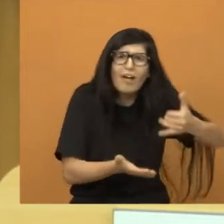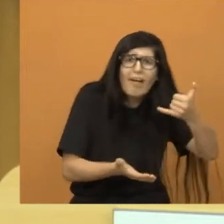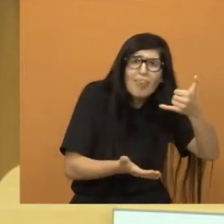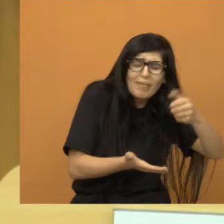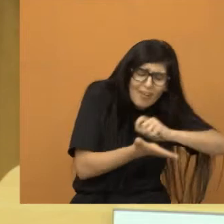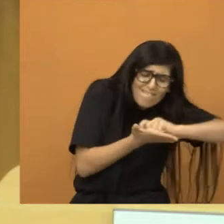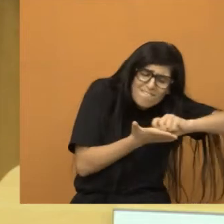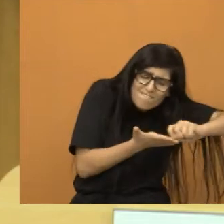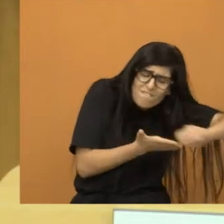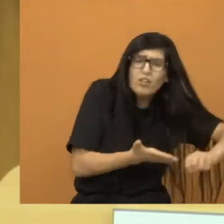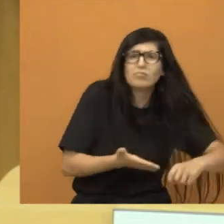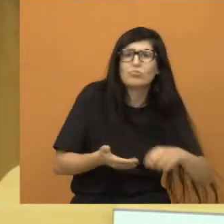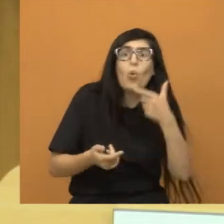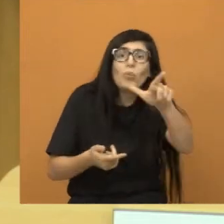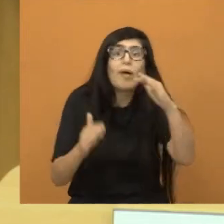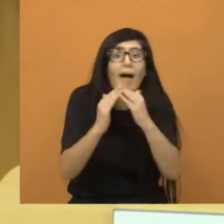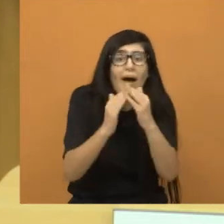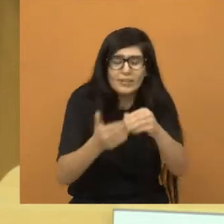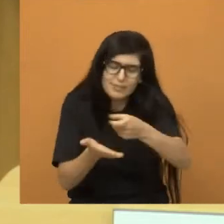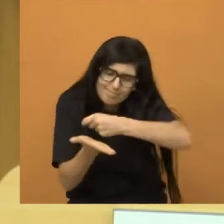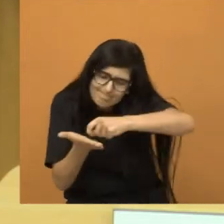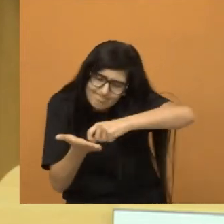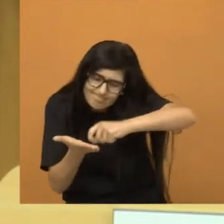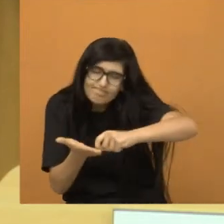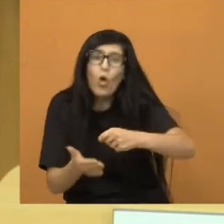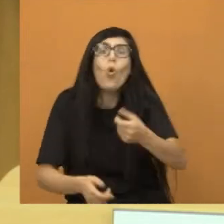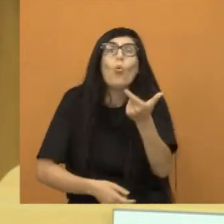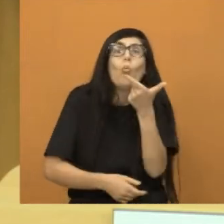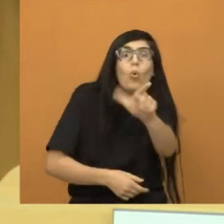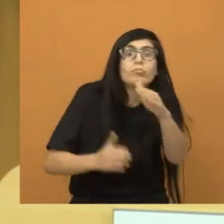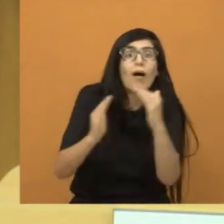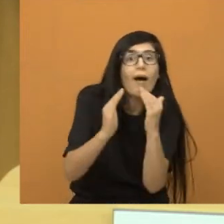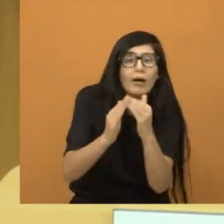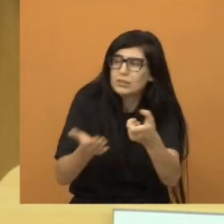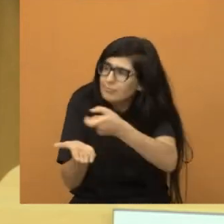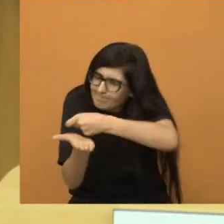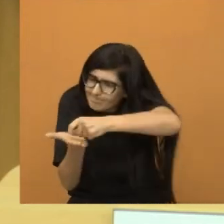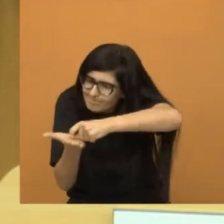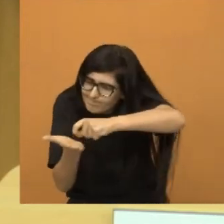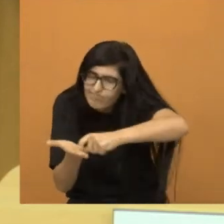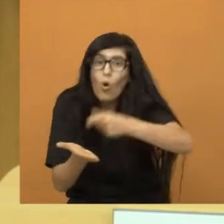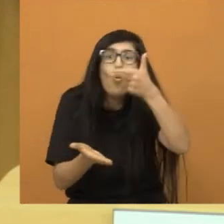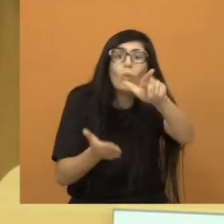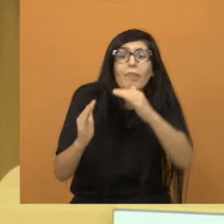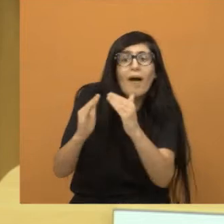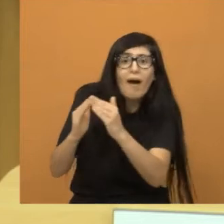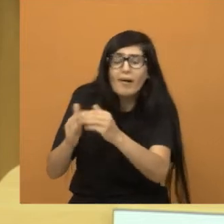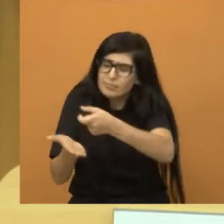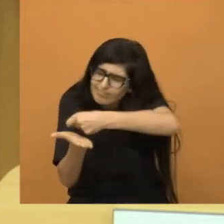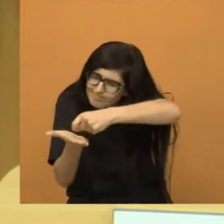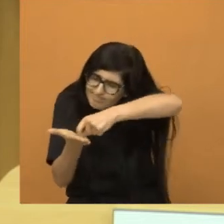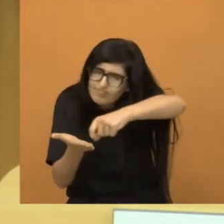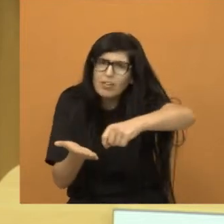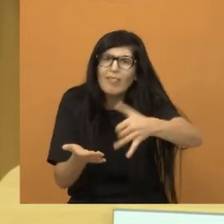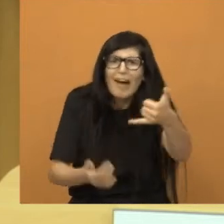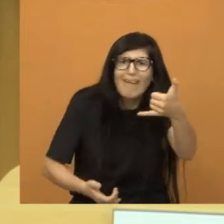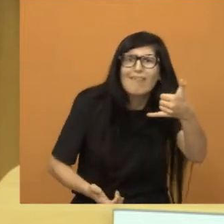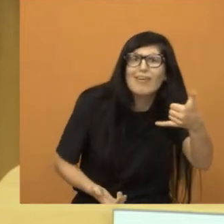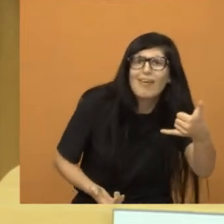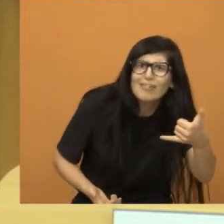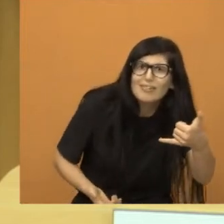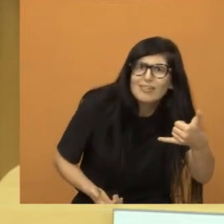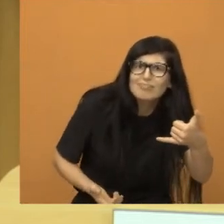reverter isso em obras. O maior lucro que o SAI pode dar para a população de Jacareí não é ter